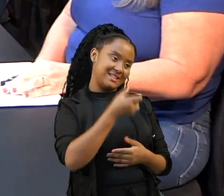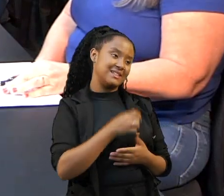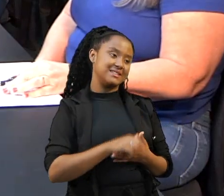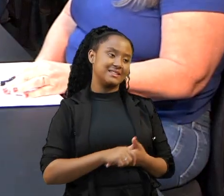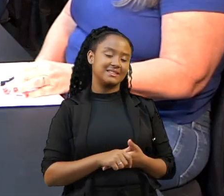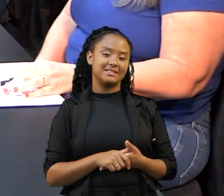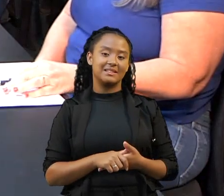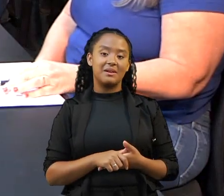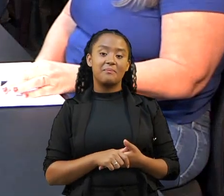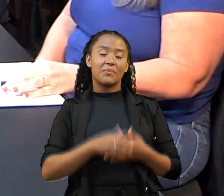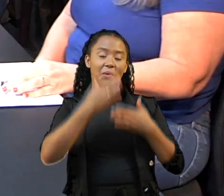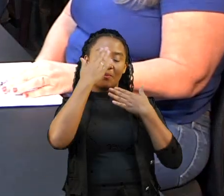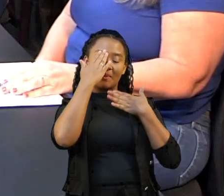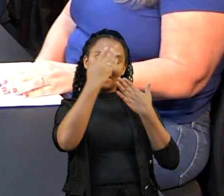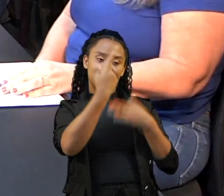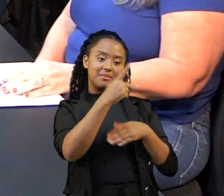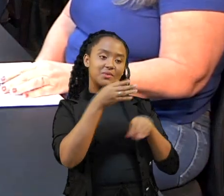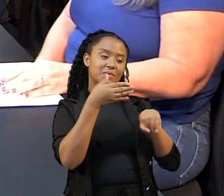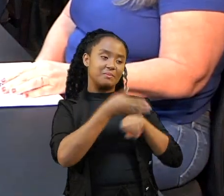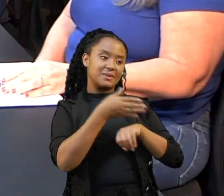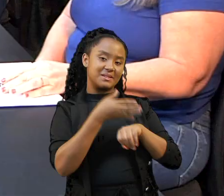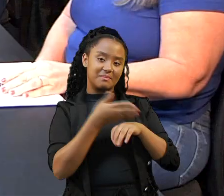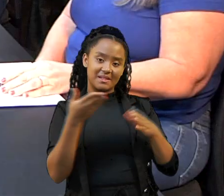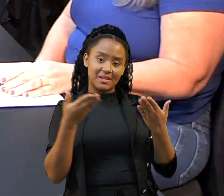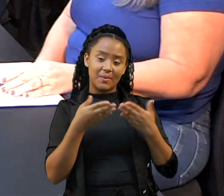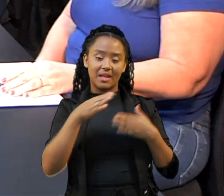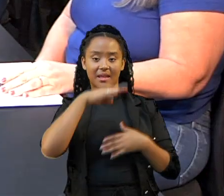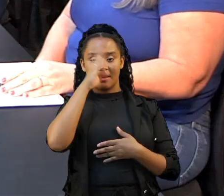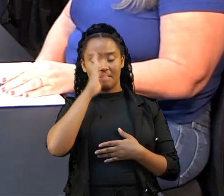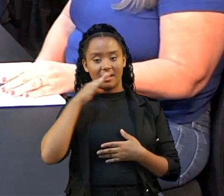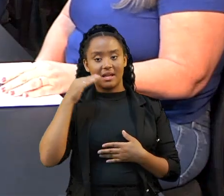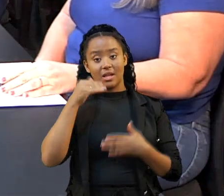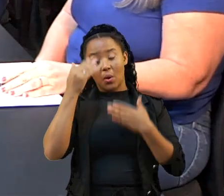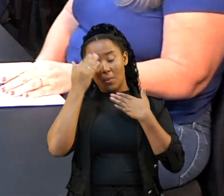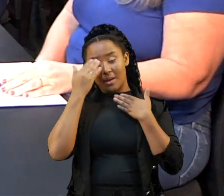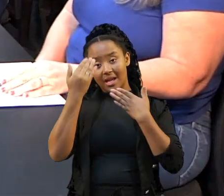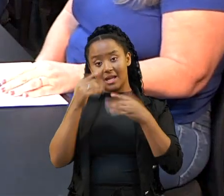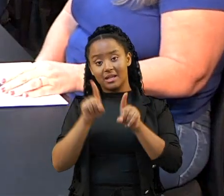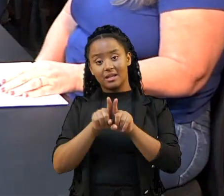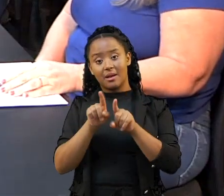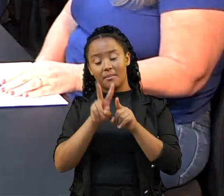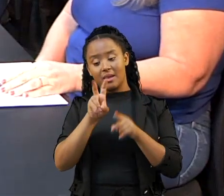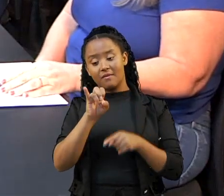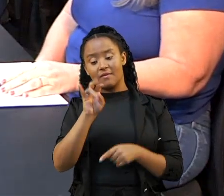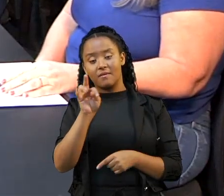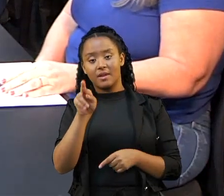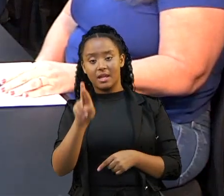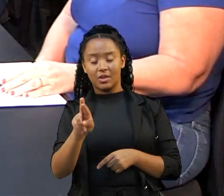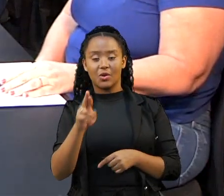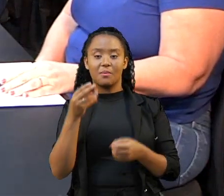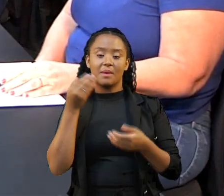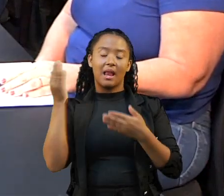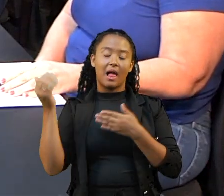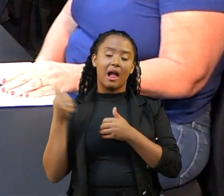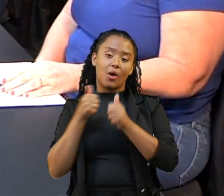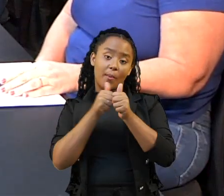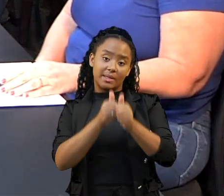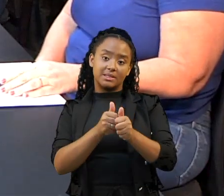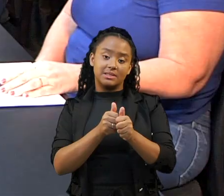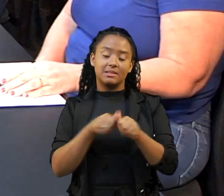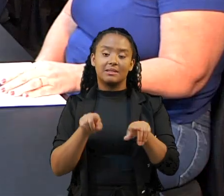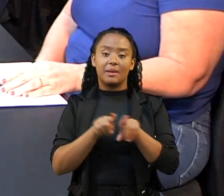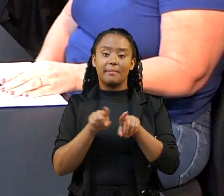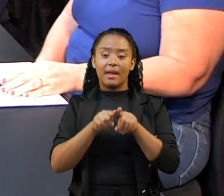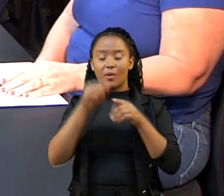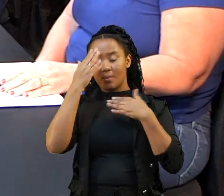muito interessante. Obrigada pela sua participação aqui, Brena. Obrigada, Vitor Hugo, pela companhia. Obrigada, Josiele